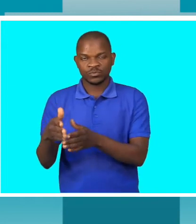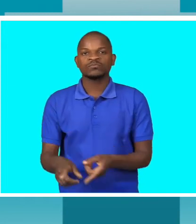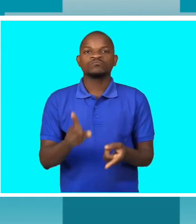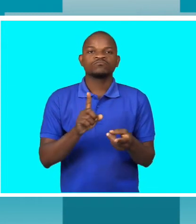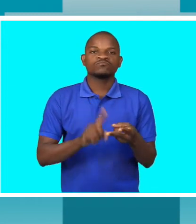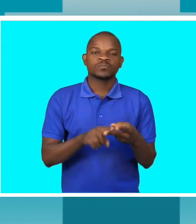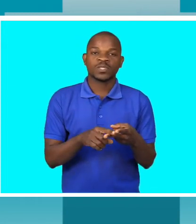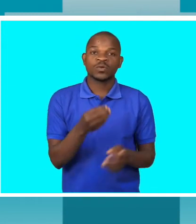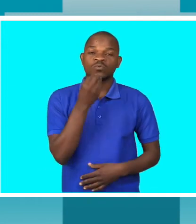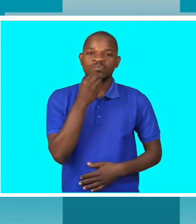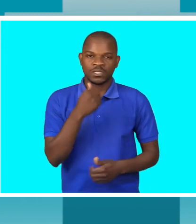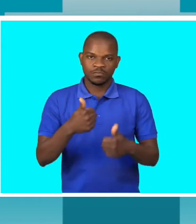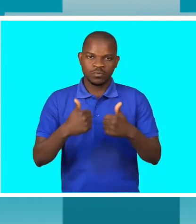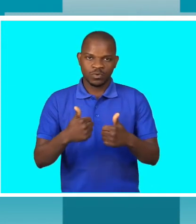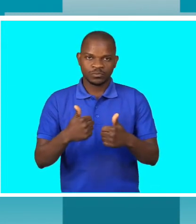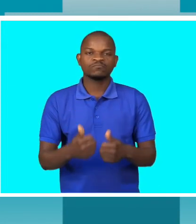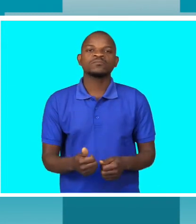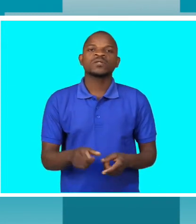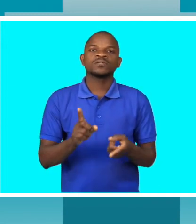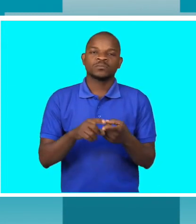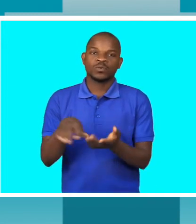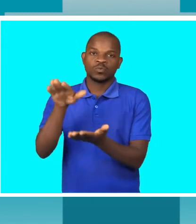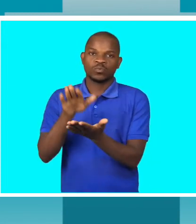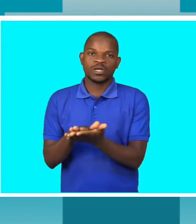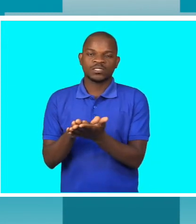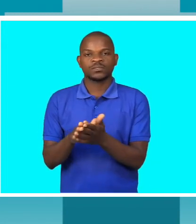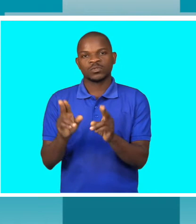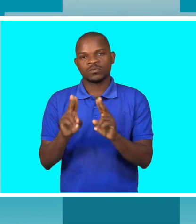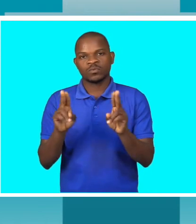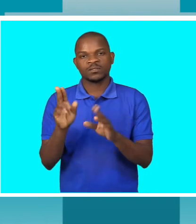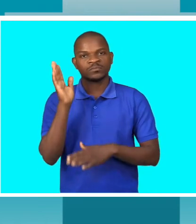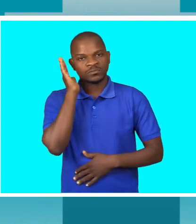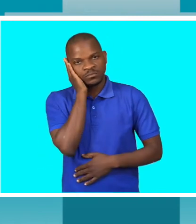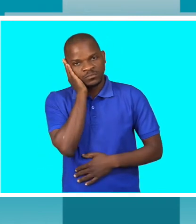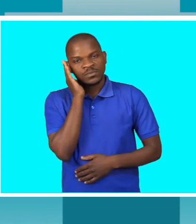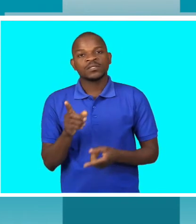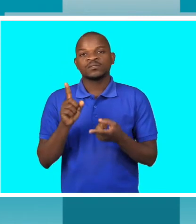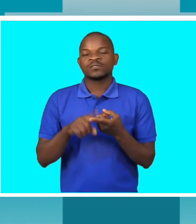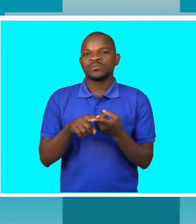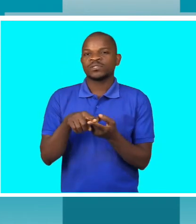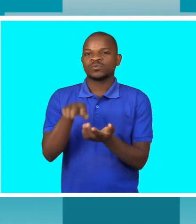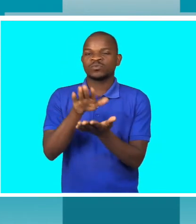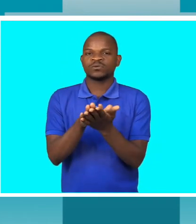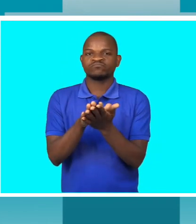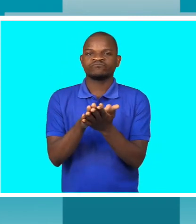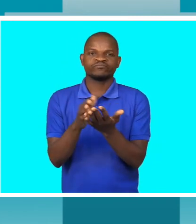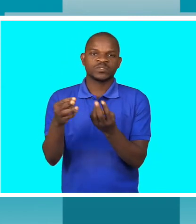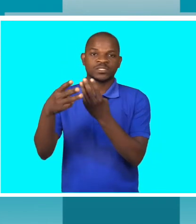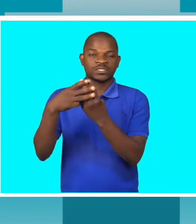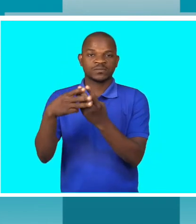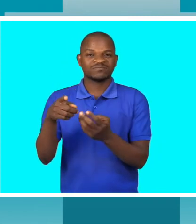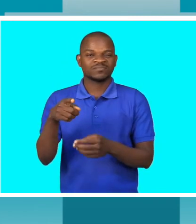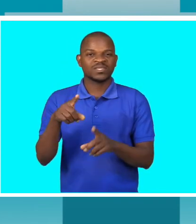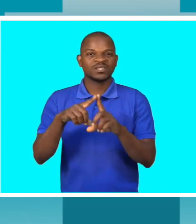cometido, a pessoa desreserva o mínimo de dignidade. E é dentro dessa esfera de